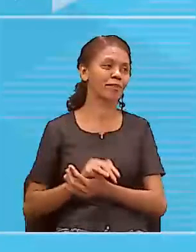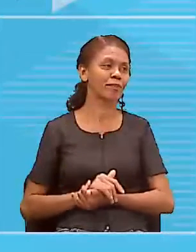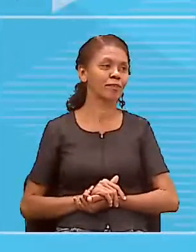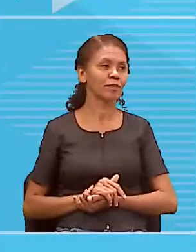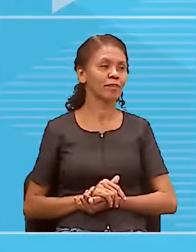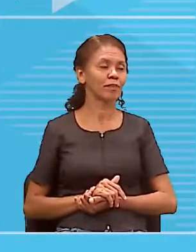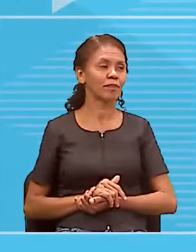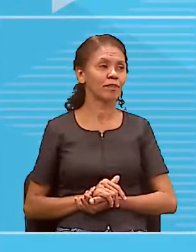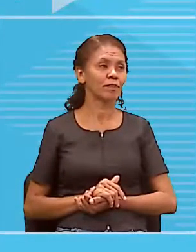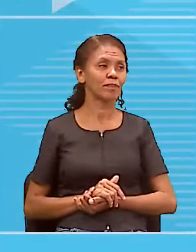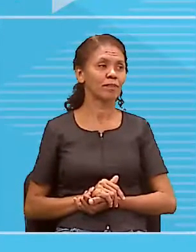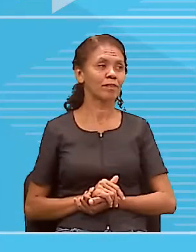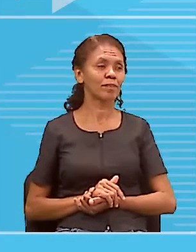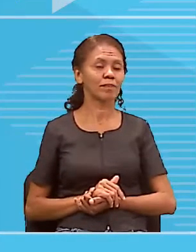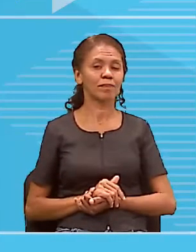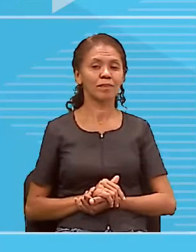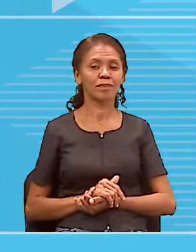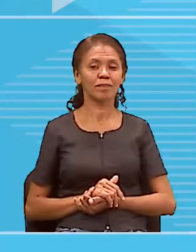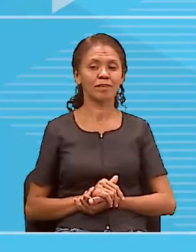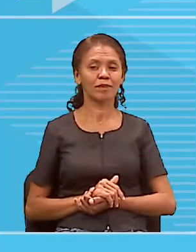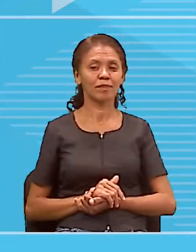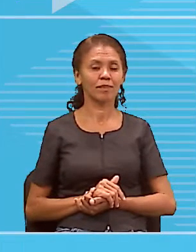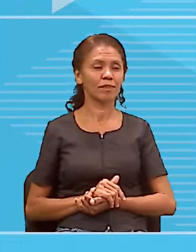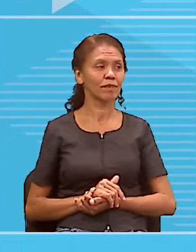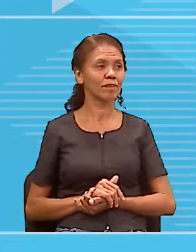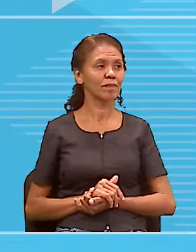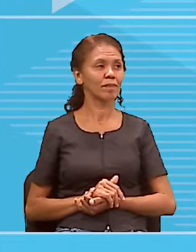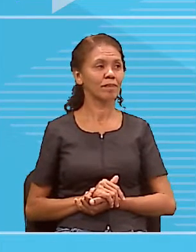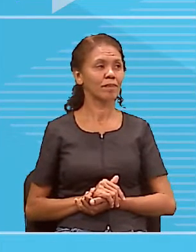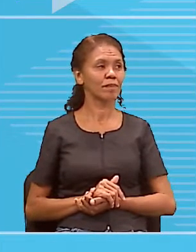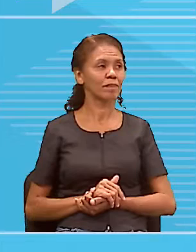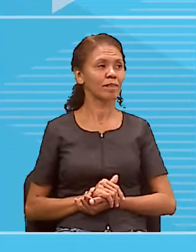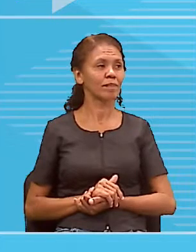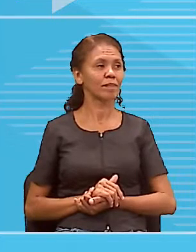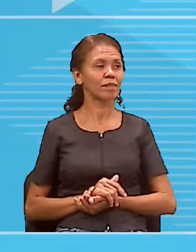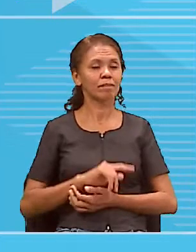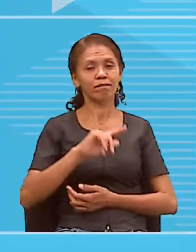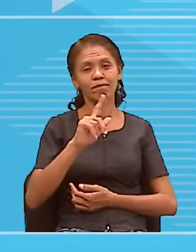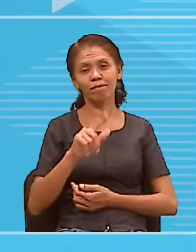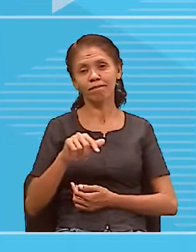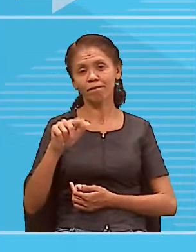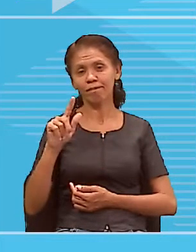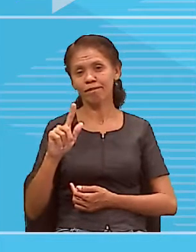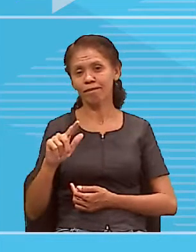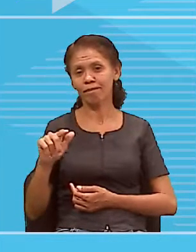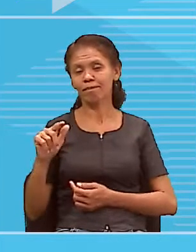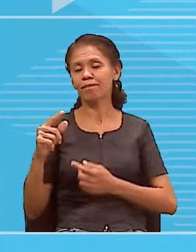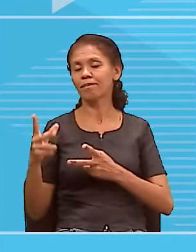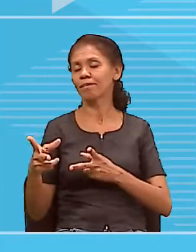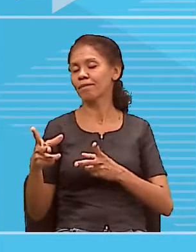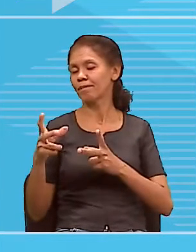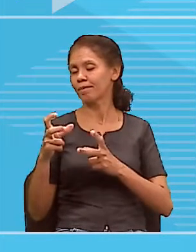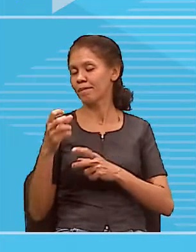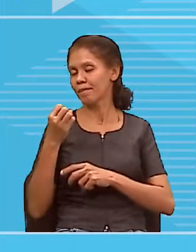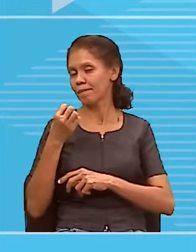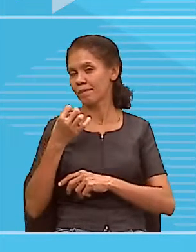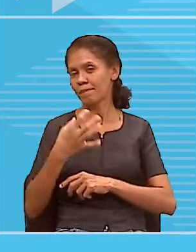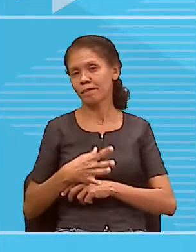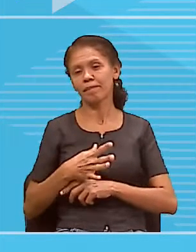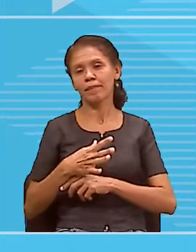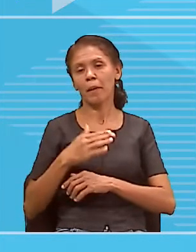com a rádio a onda de rádio a gente percebe bem esse fenômeno